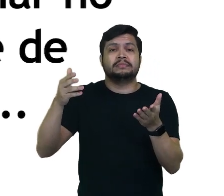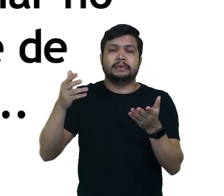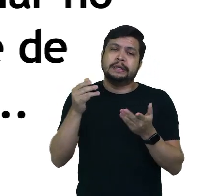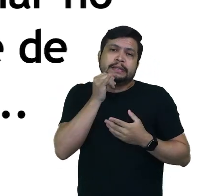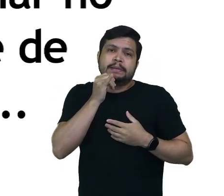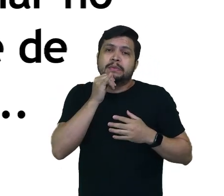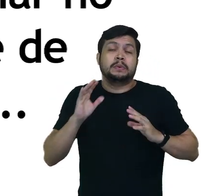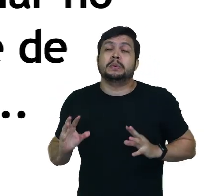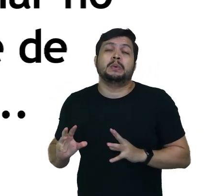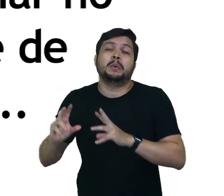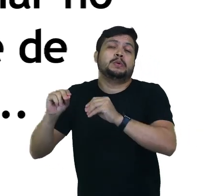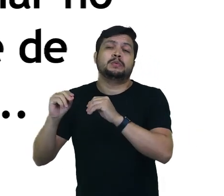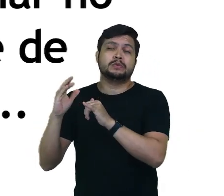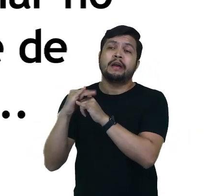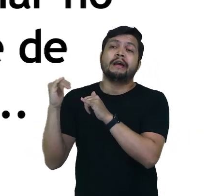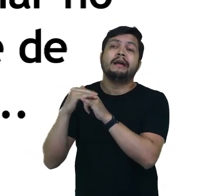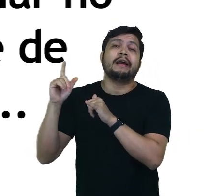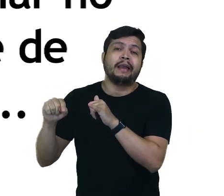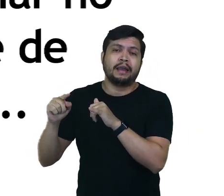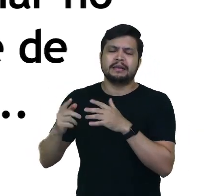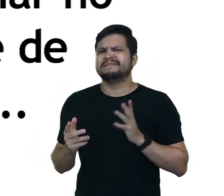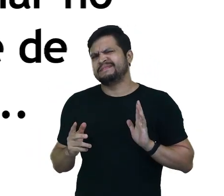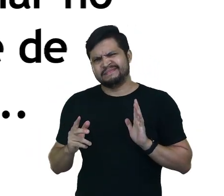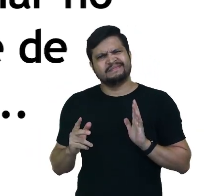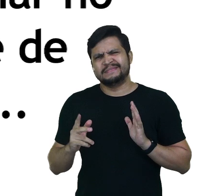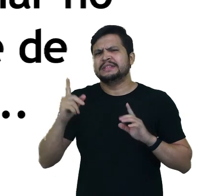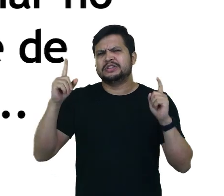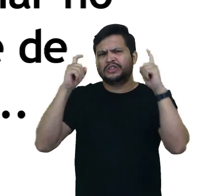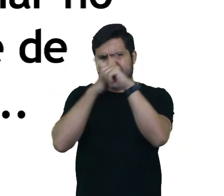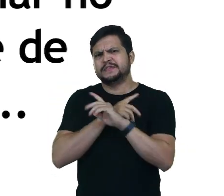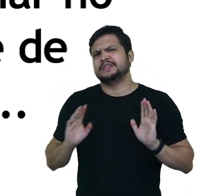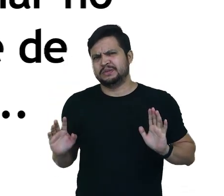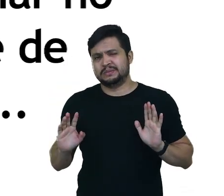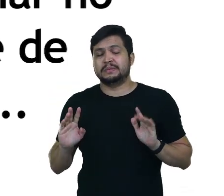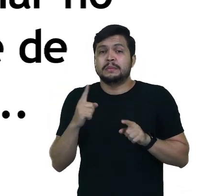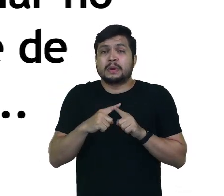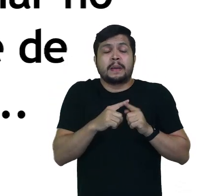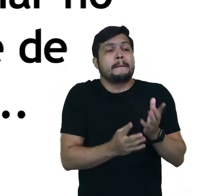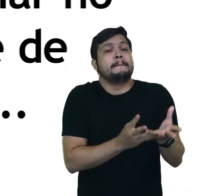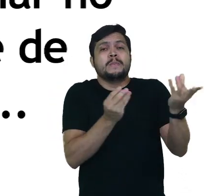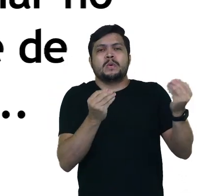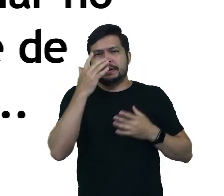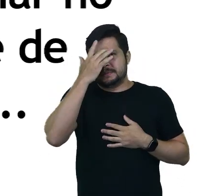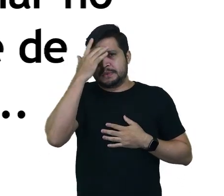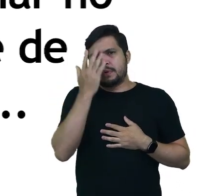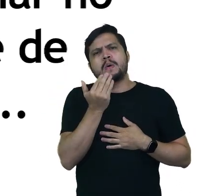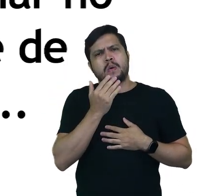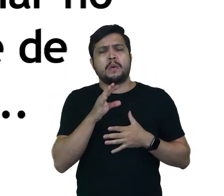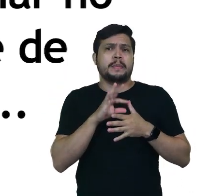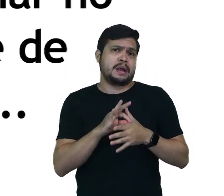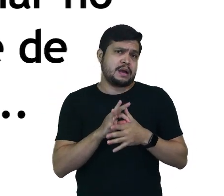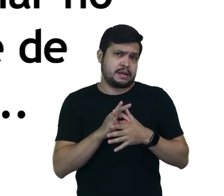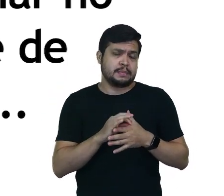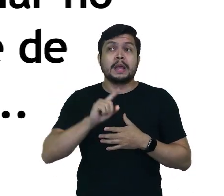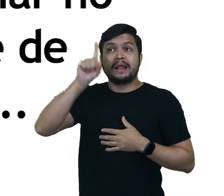o bisneto de alguém aqui, sei lá, isso é um nicho de mercado. Muita gente come carne. O povo da África